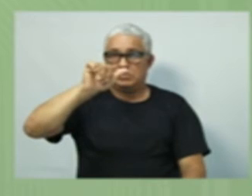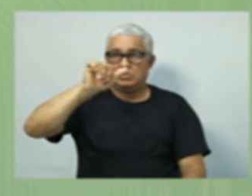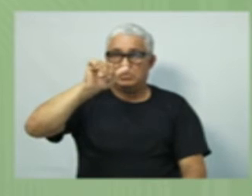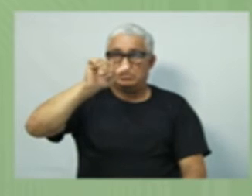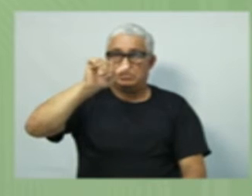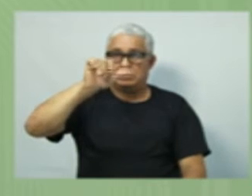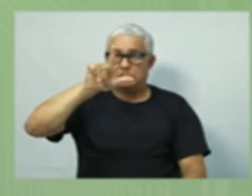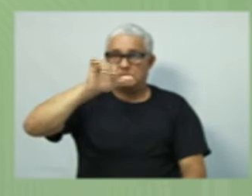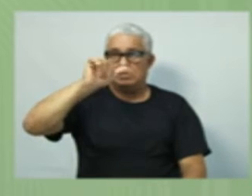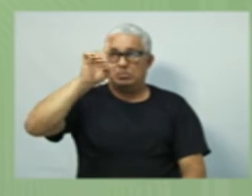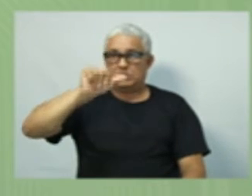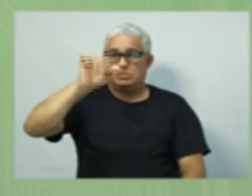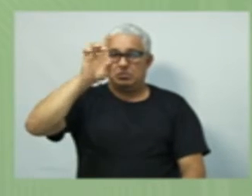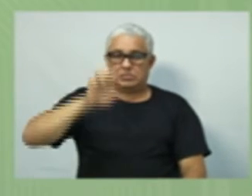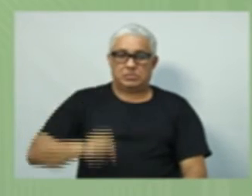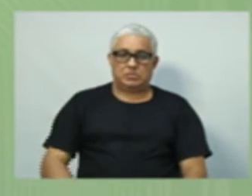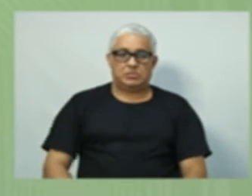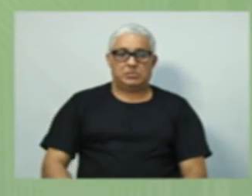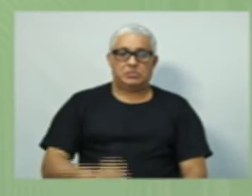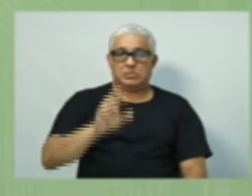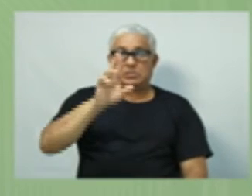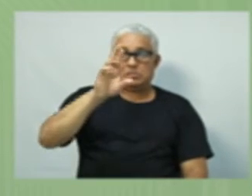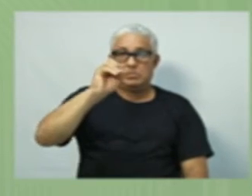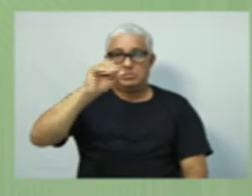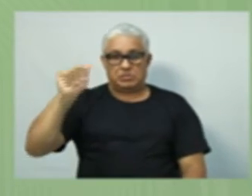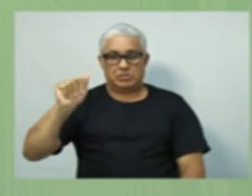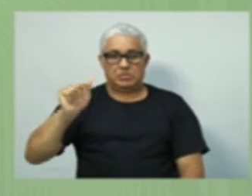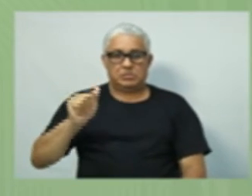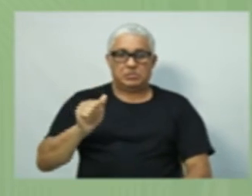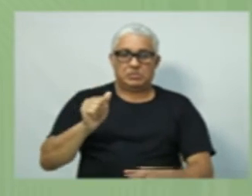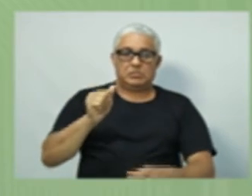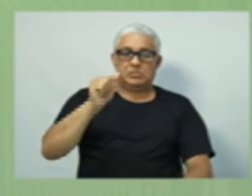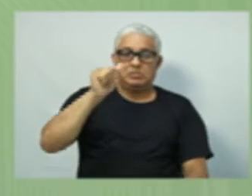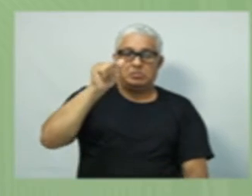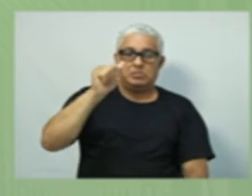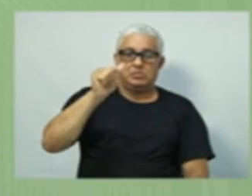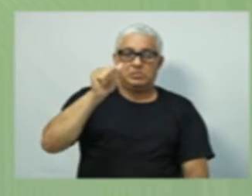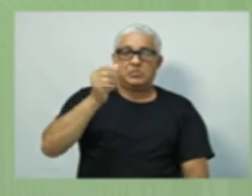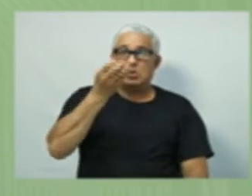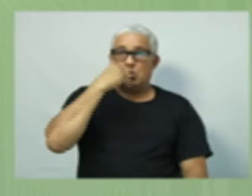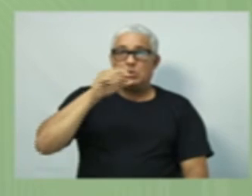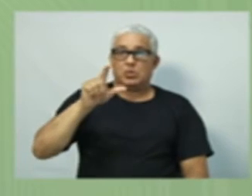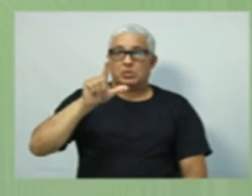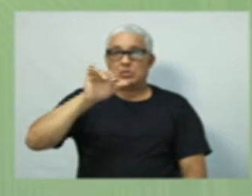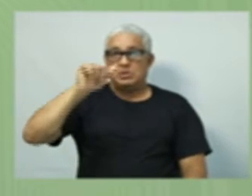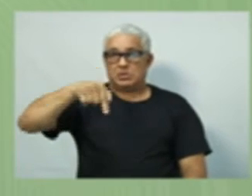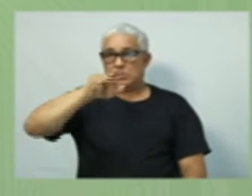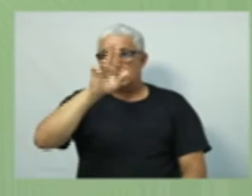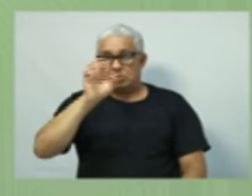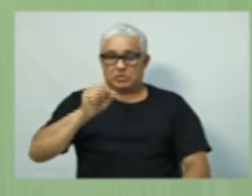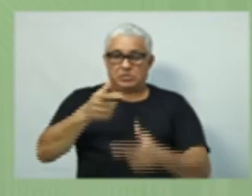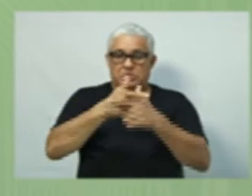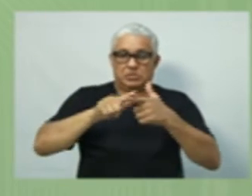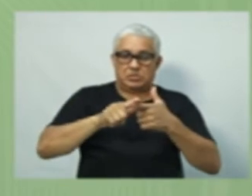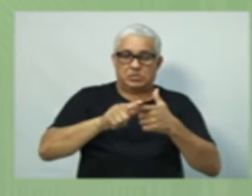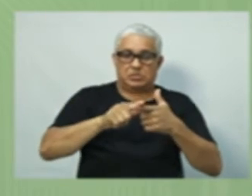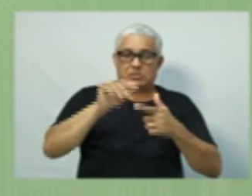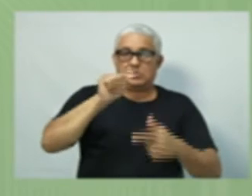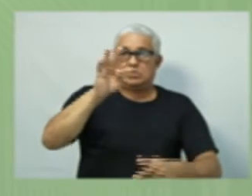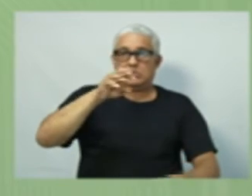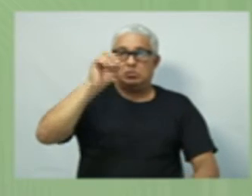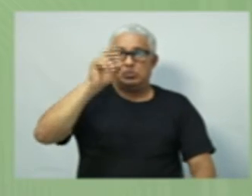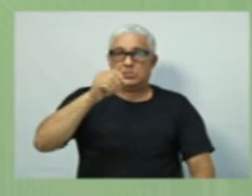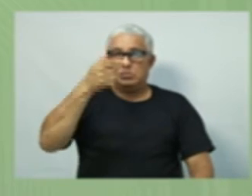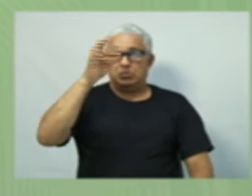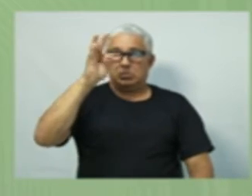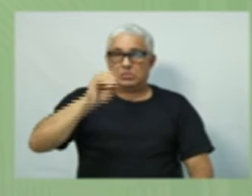lucro prejuízo líquido dividido pelo ativo total lucro líquido foi de 2 mil dividido pelo total eu tenho um retorno sobre os ativos